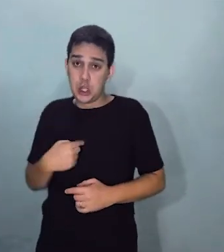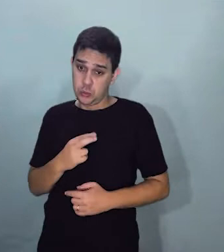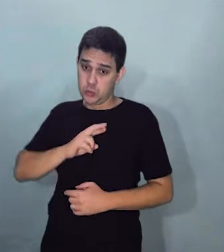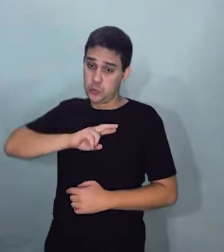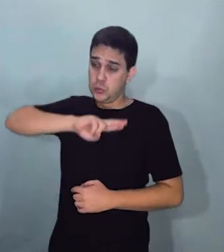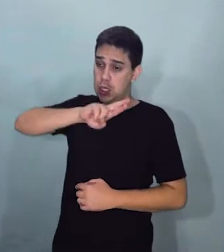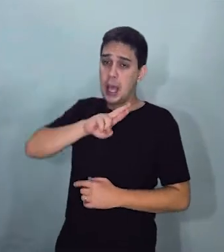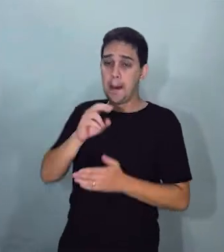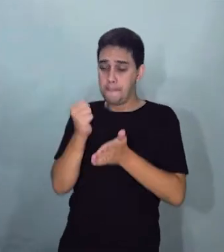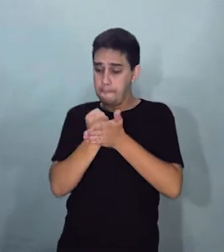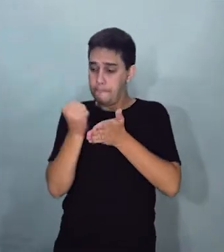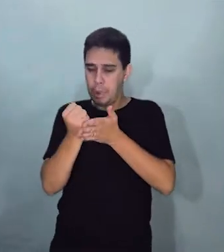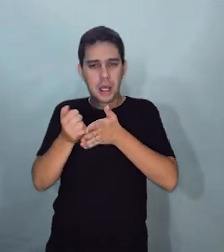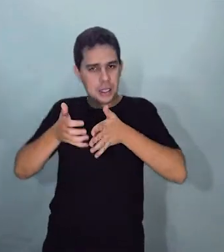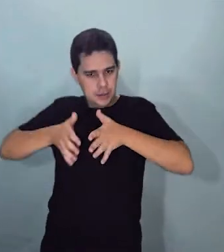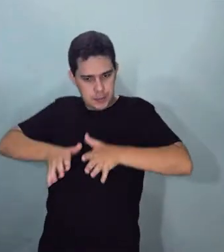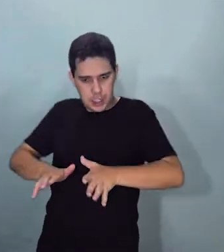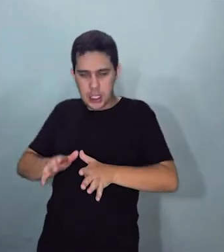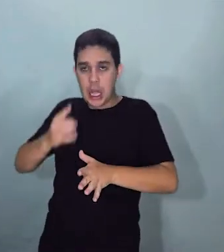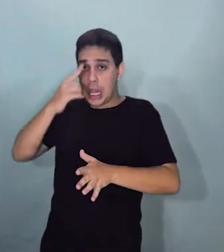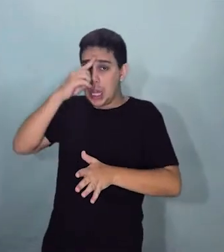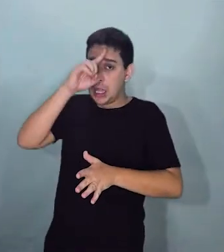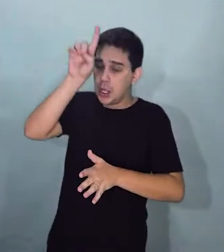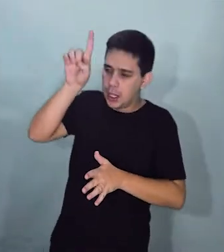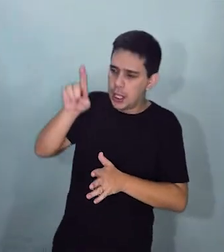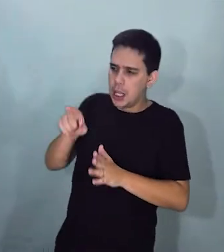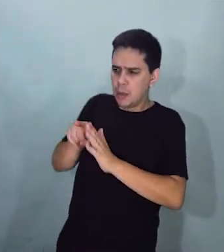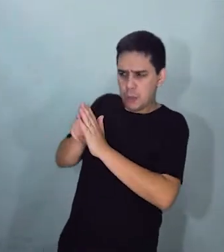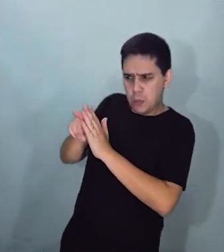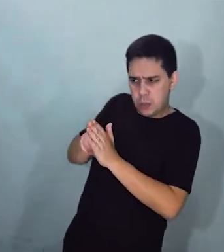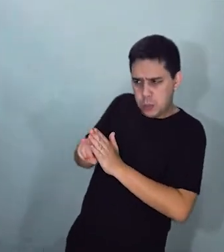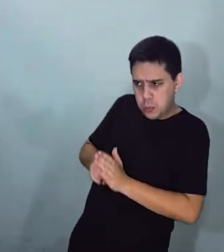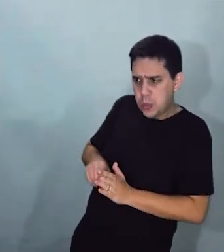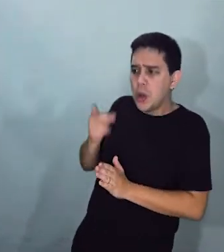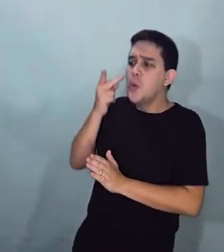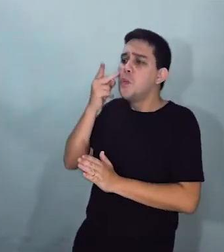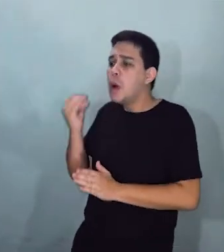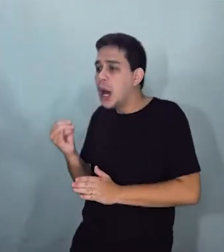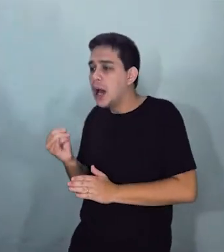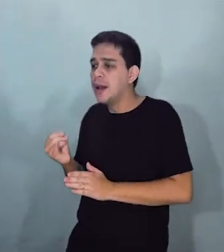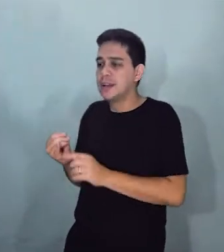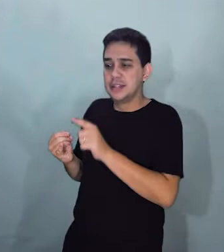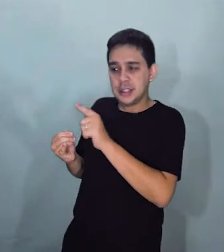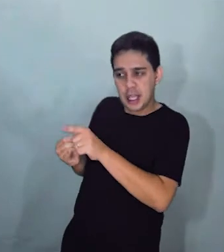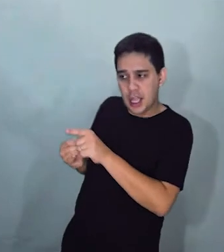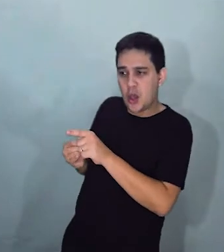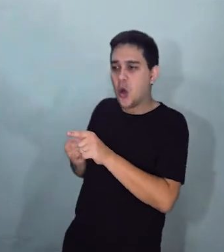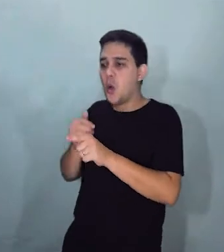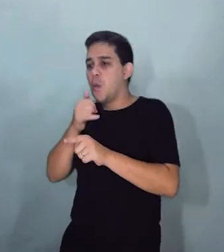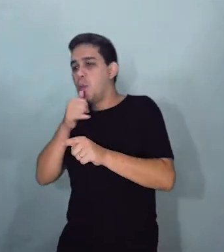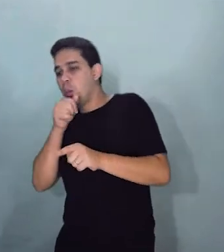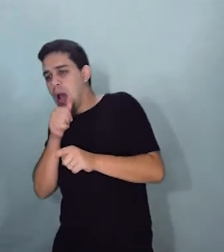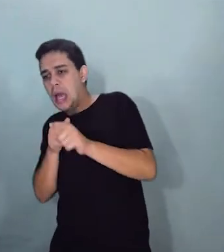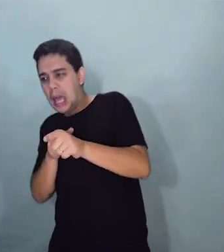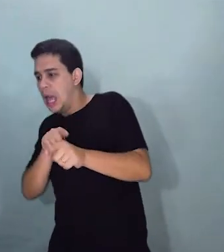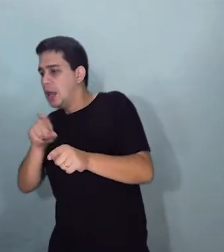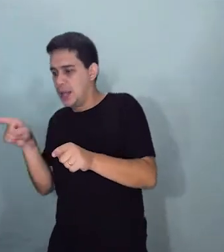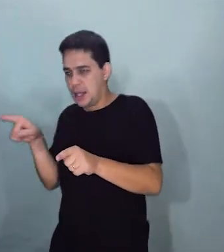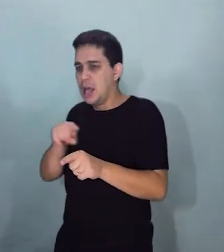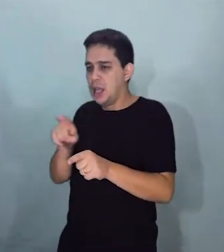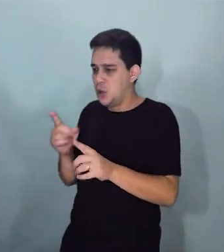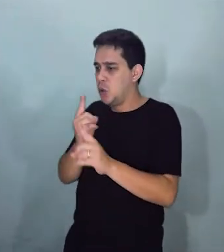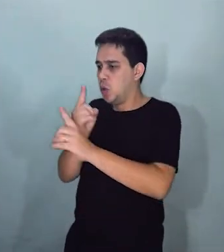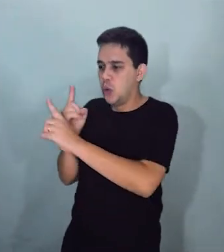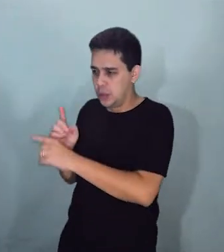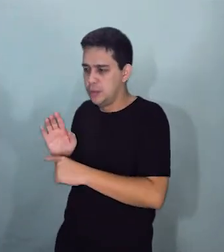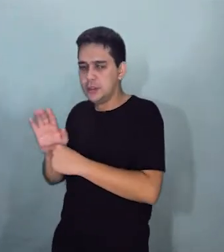de Pessoas Naturais com relação à averiguação oficiosa de paternidade e ao subregistro também, ao registro tardio